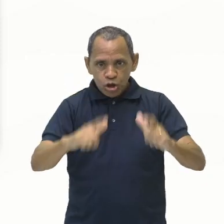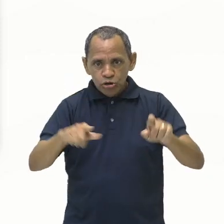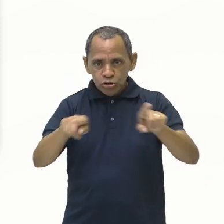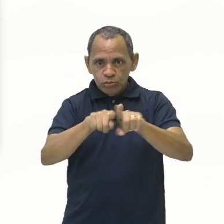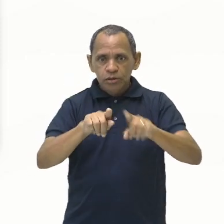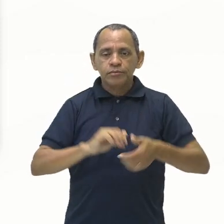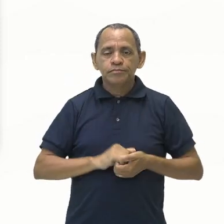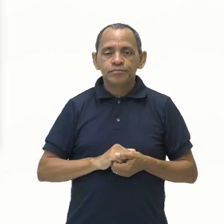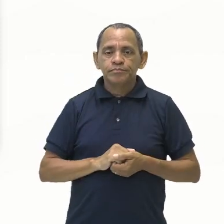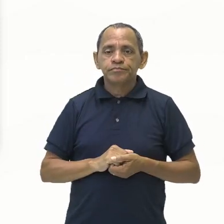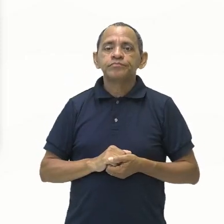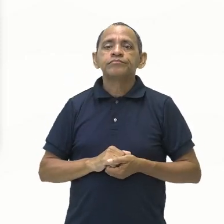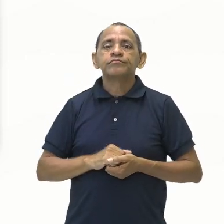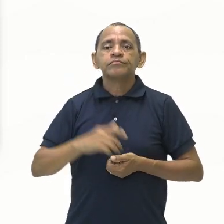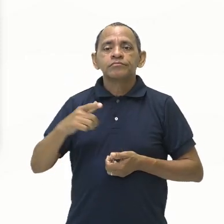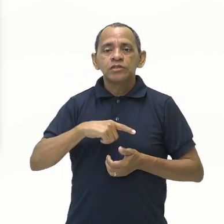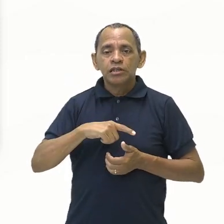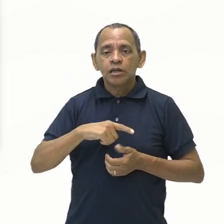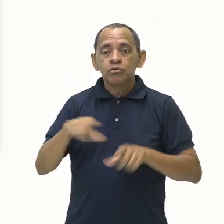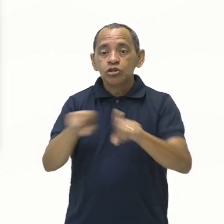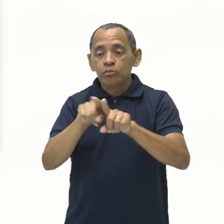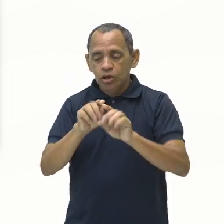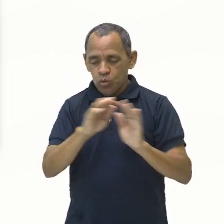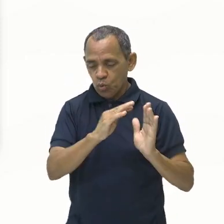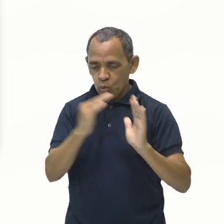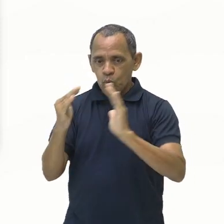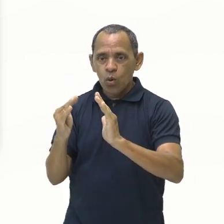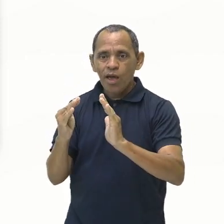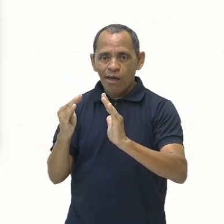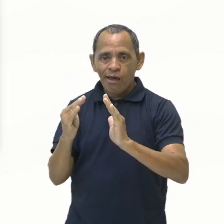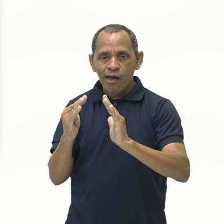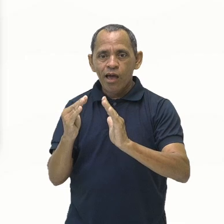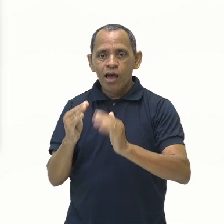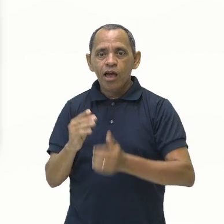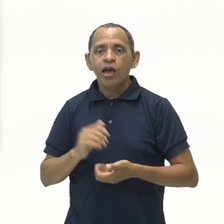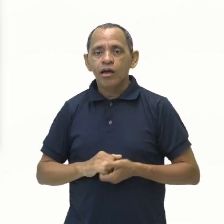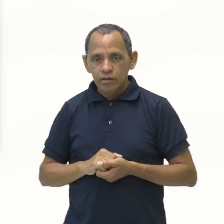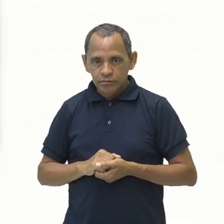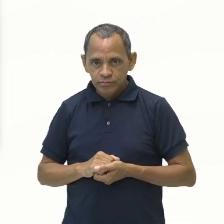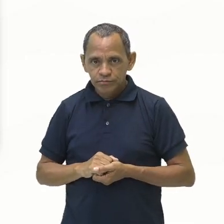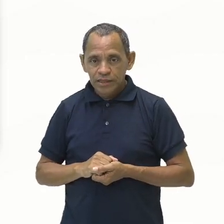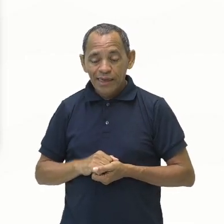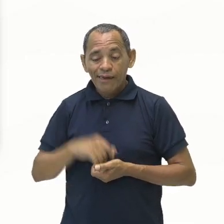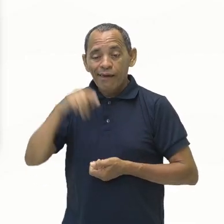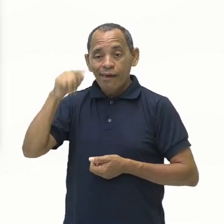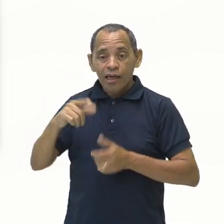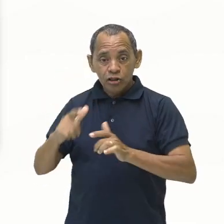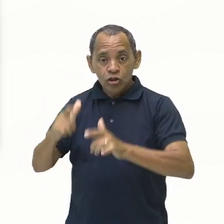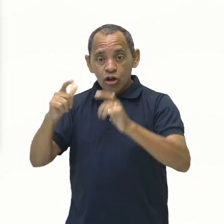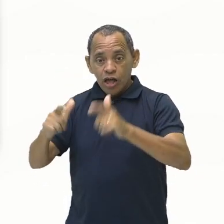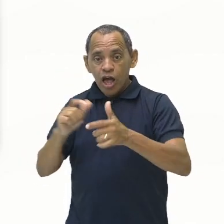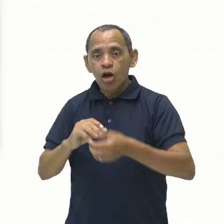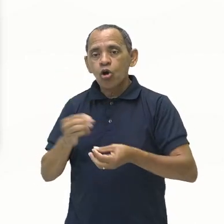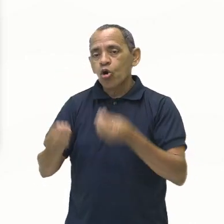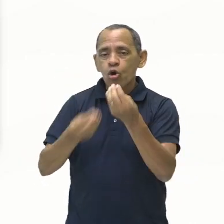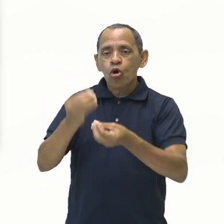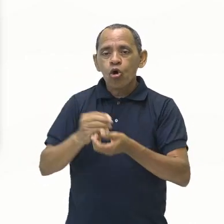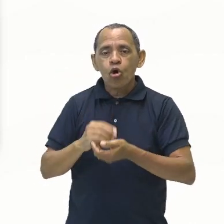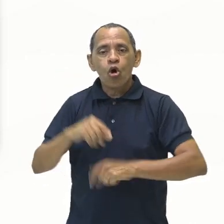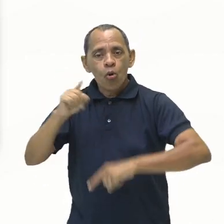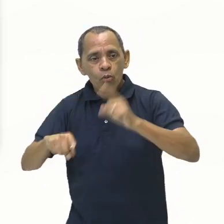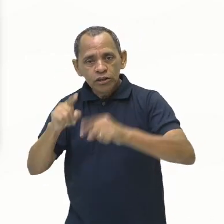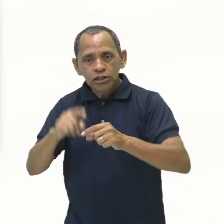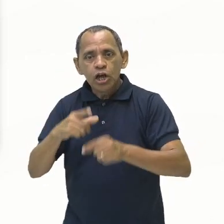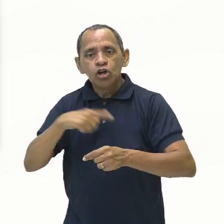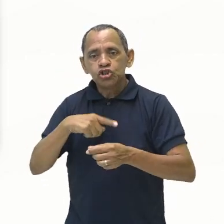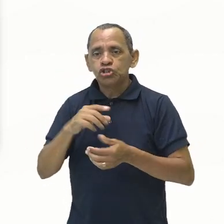Aqui nós temos a casa de purgar. Para que servia a casa de purgar? Era o refino do açúcar, onde havia o